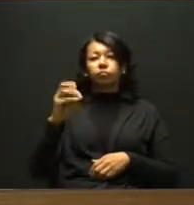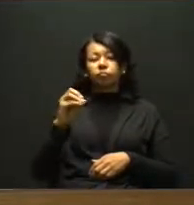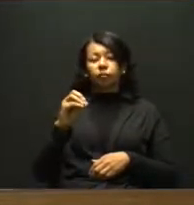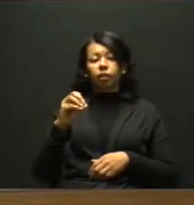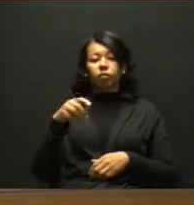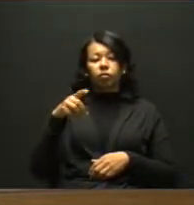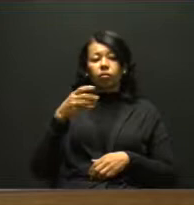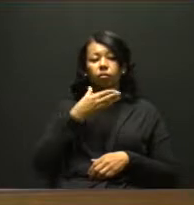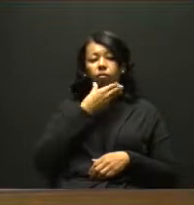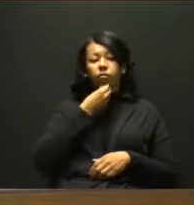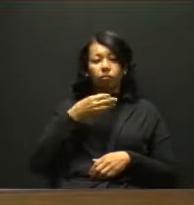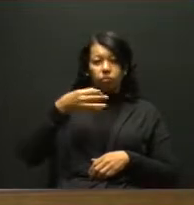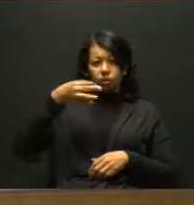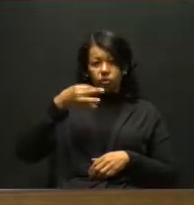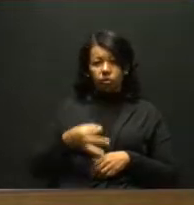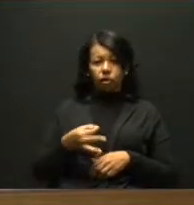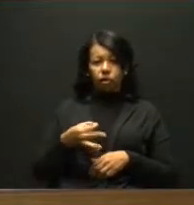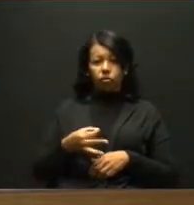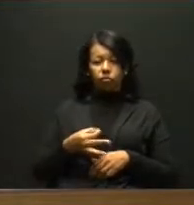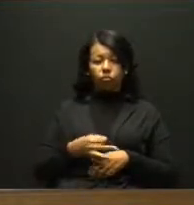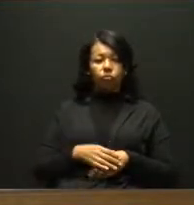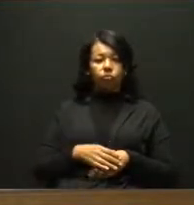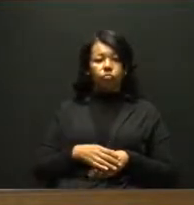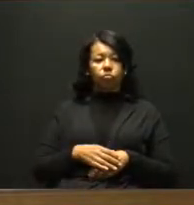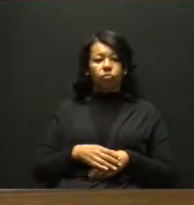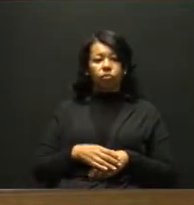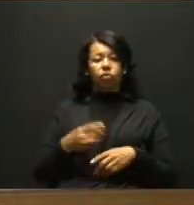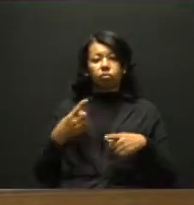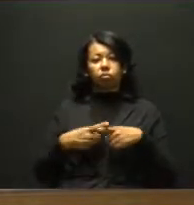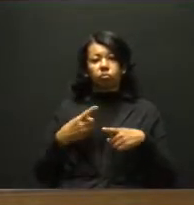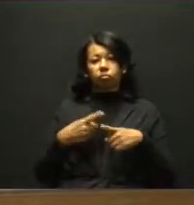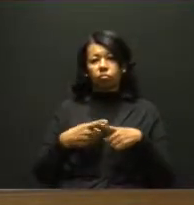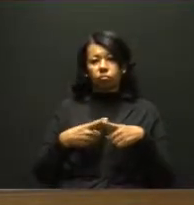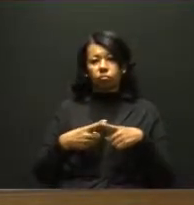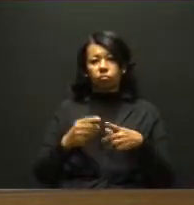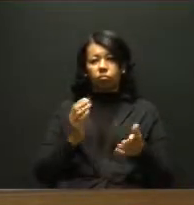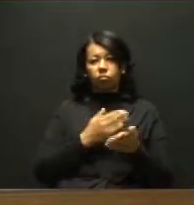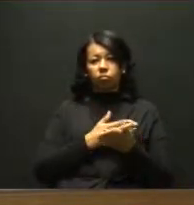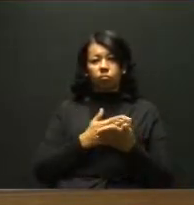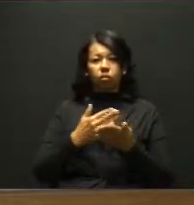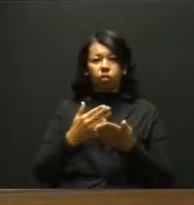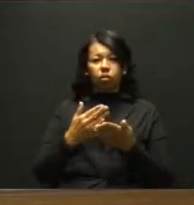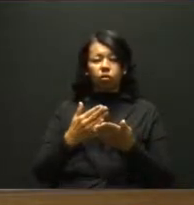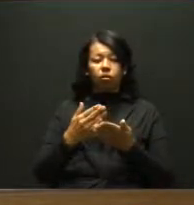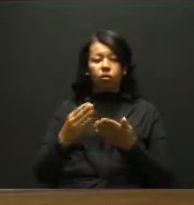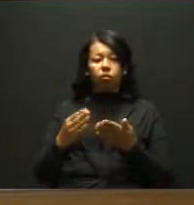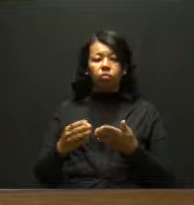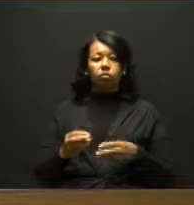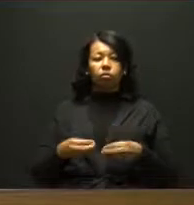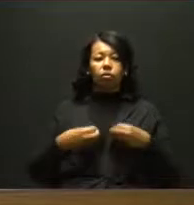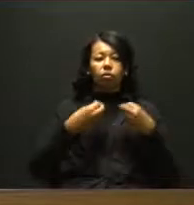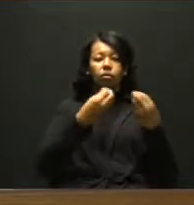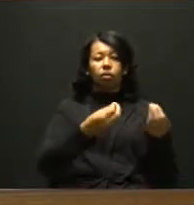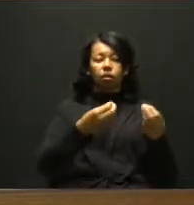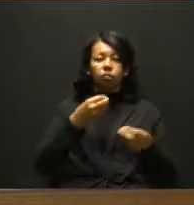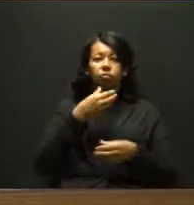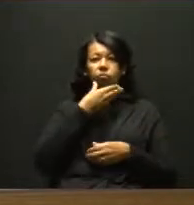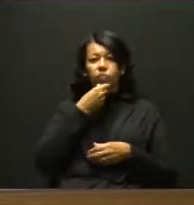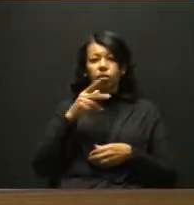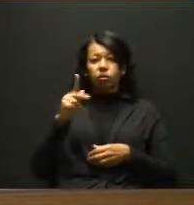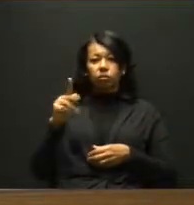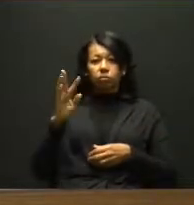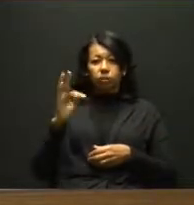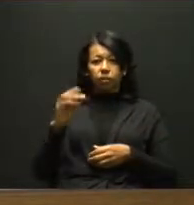índoles reta tenho certeza disso posso afirmar porque a partir do momento que ele dá à casa branca com petista e na